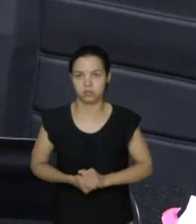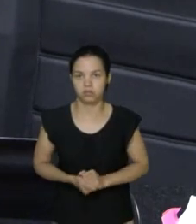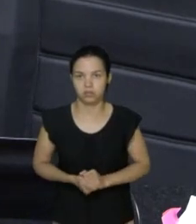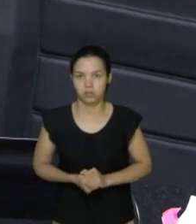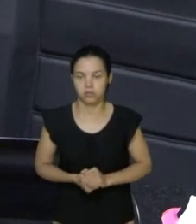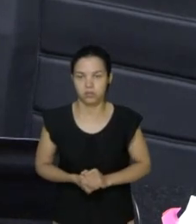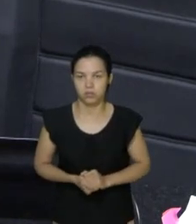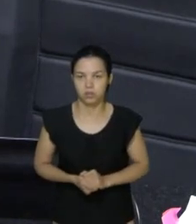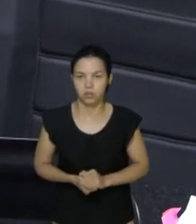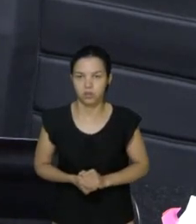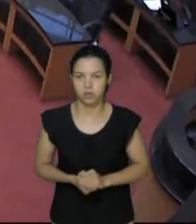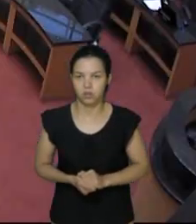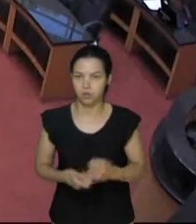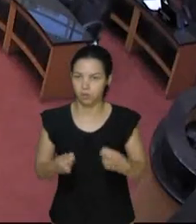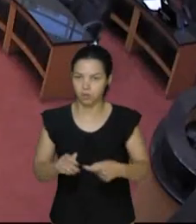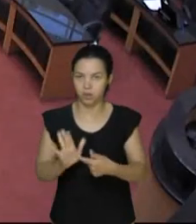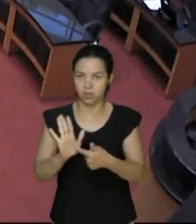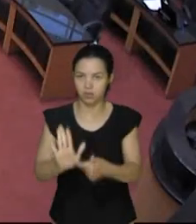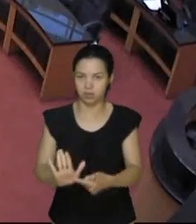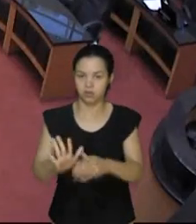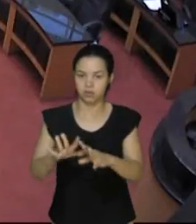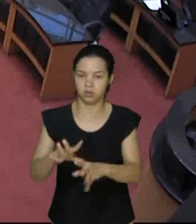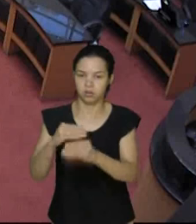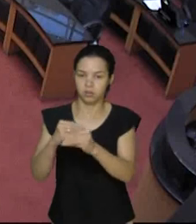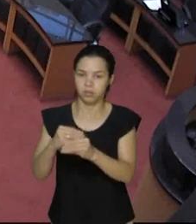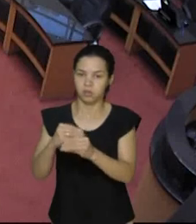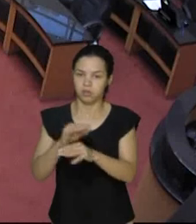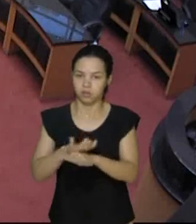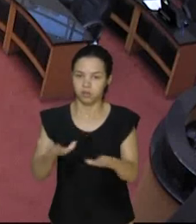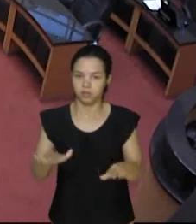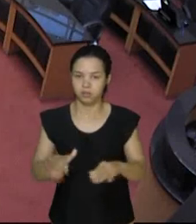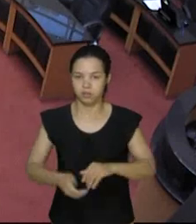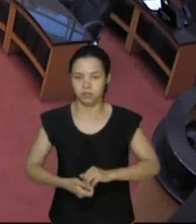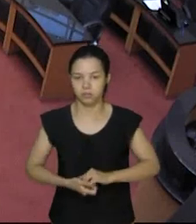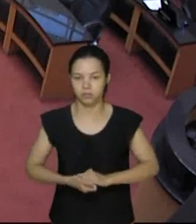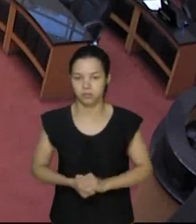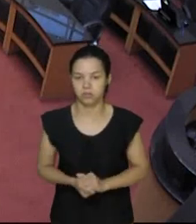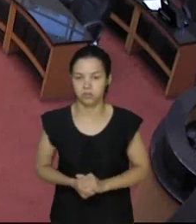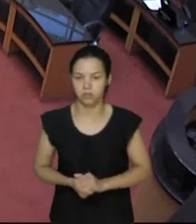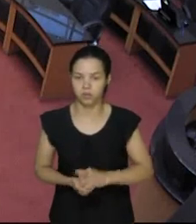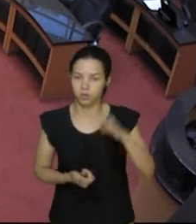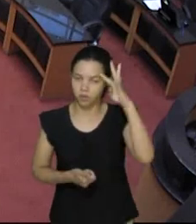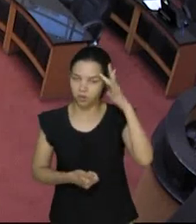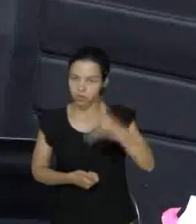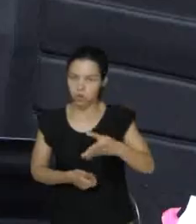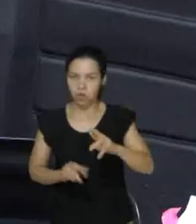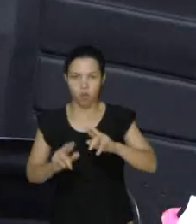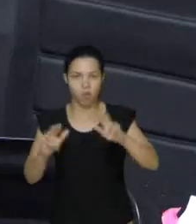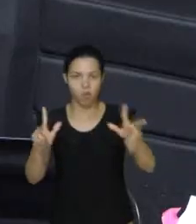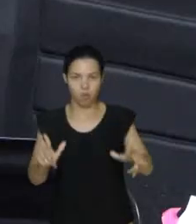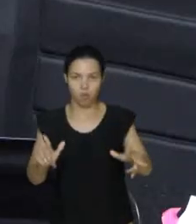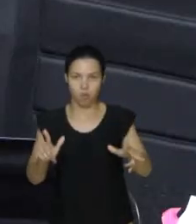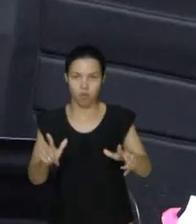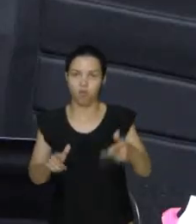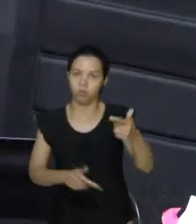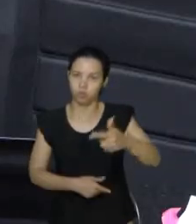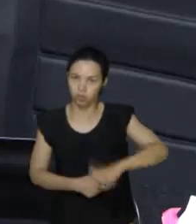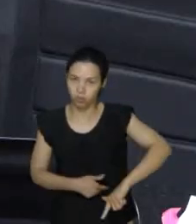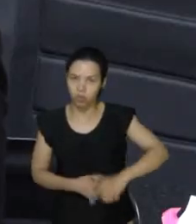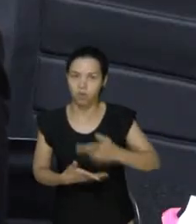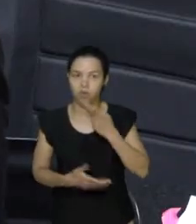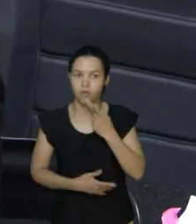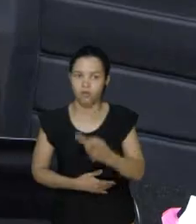Bastava não ter apresentado emendas. Pronto. O resultado seria outro. E mais uma vez aqui reforçando,